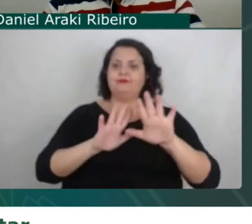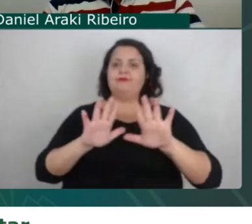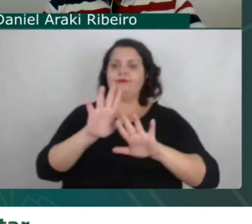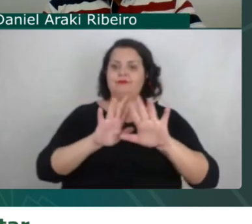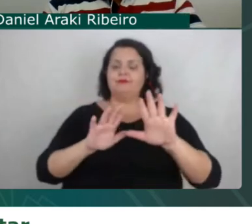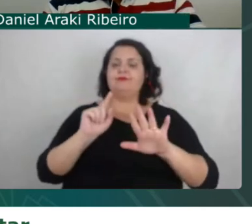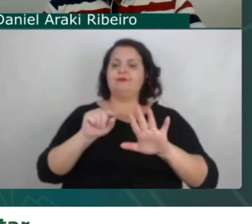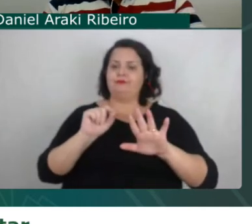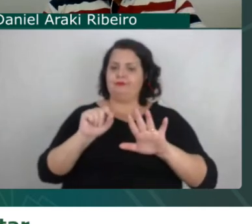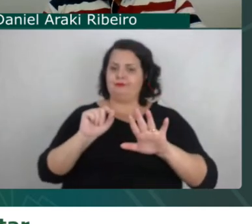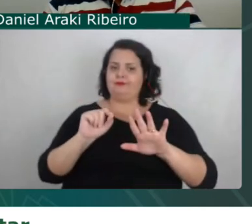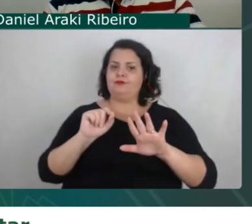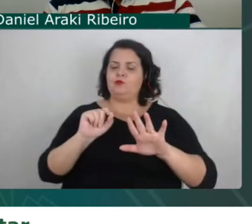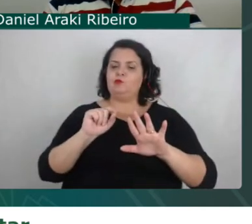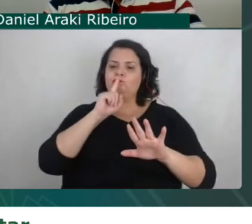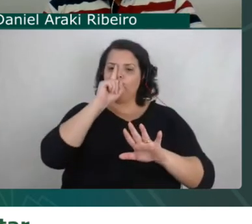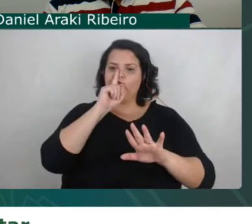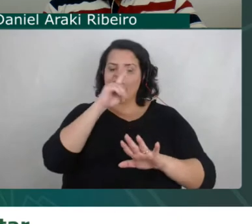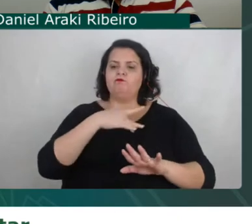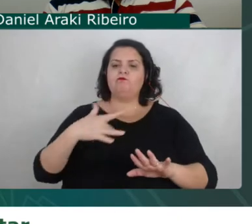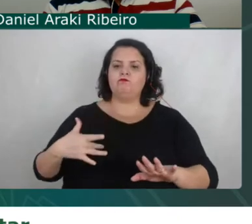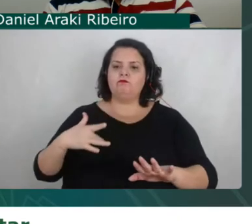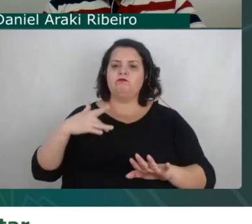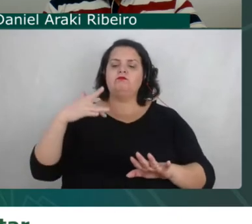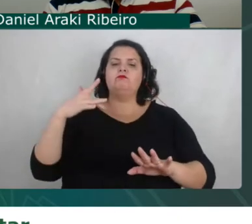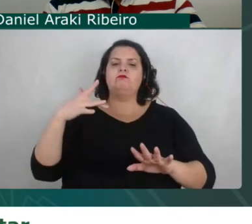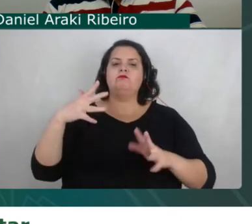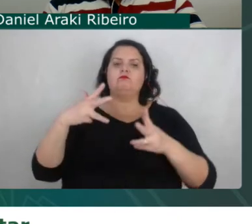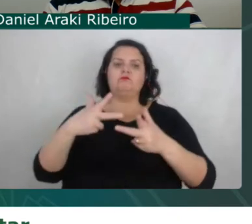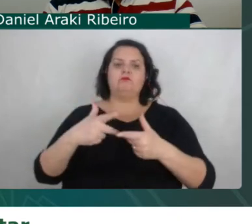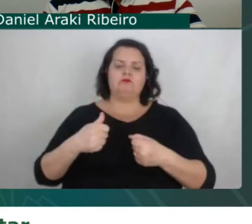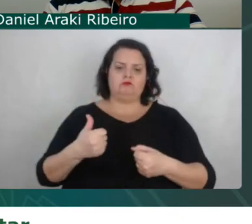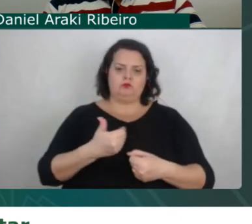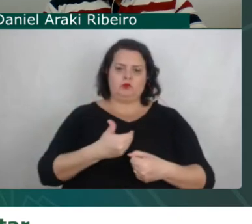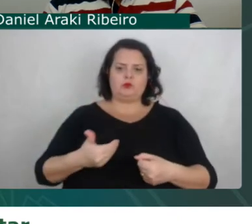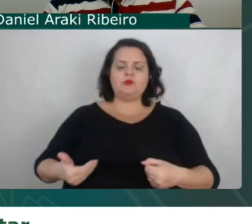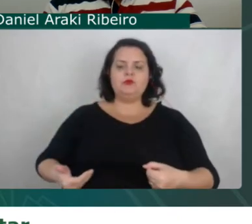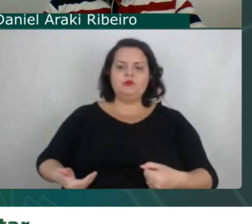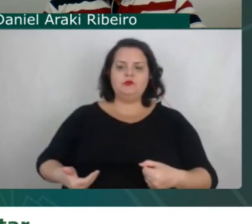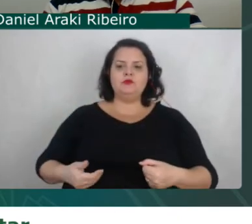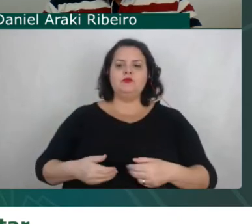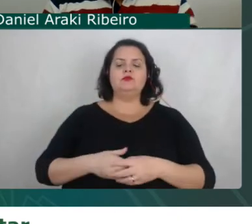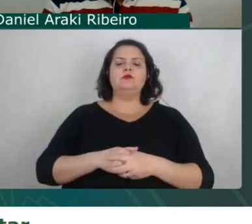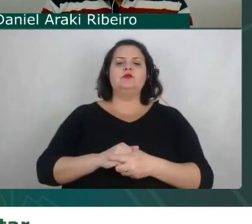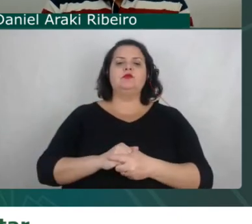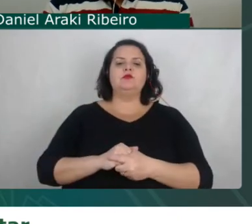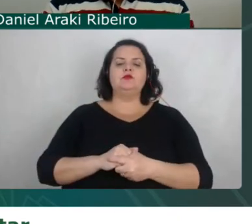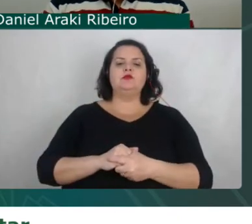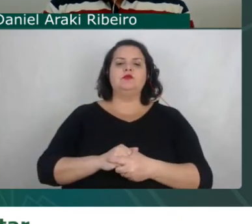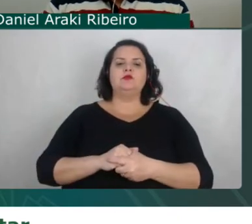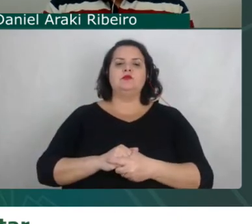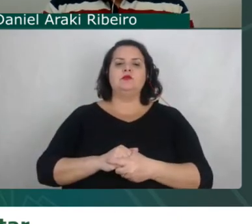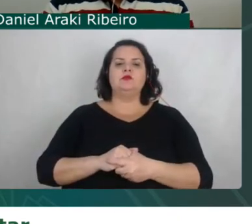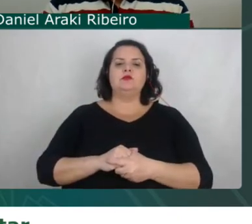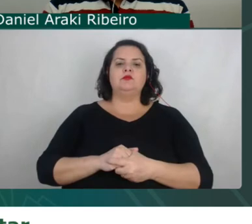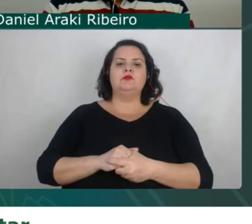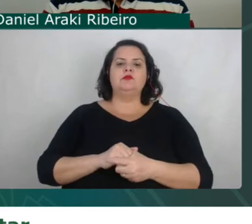pública. E, bom, esse tema é complexo, abrange diversas áreas